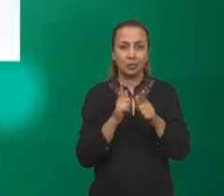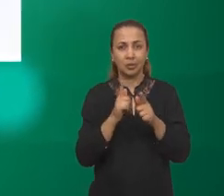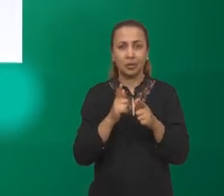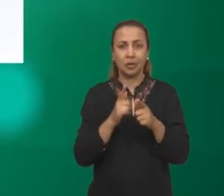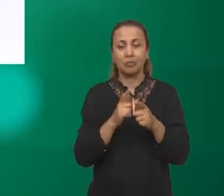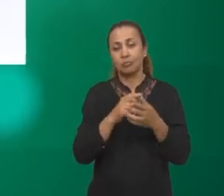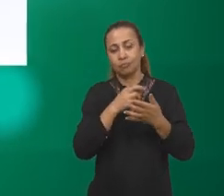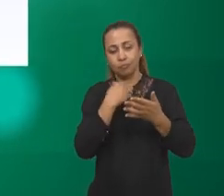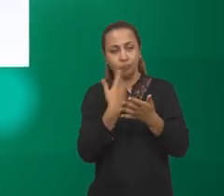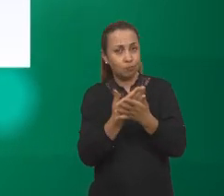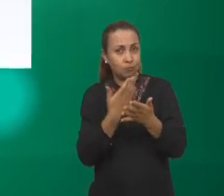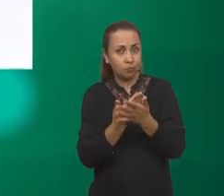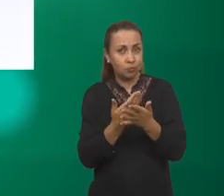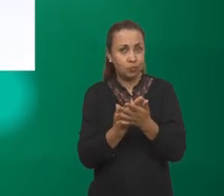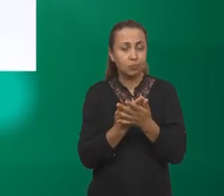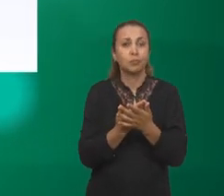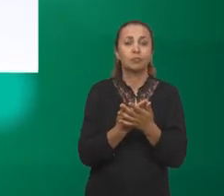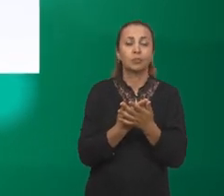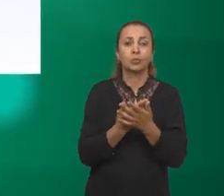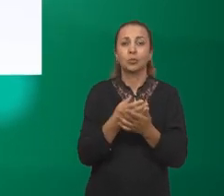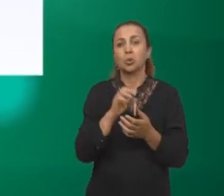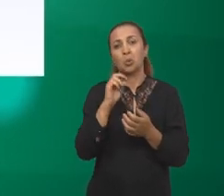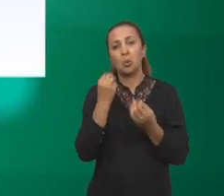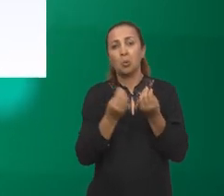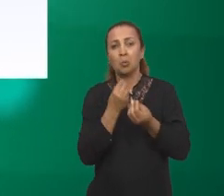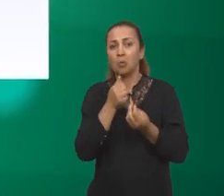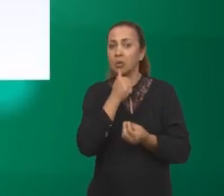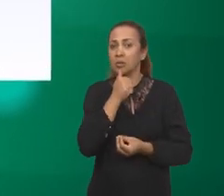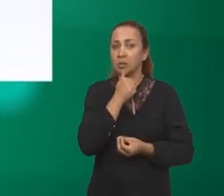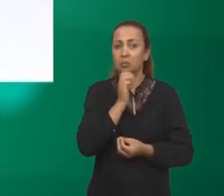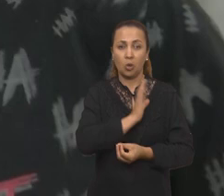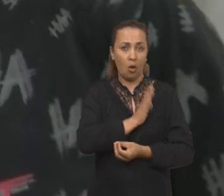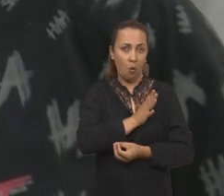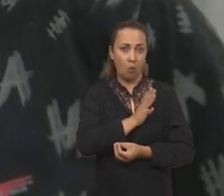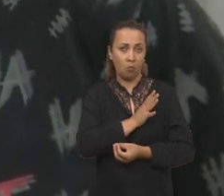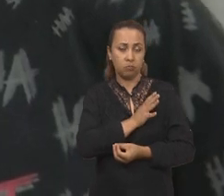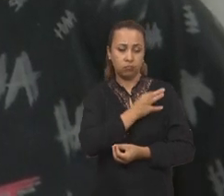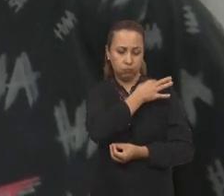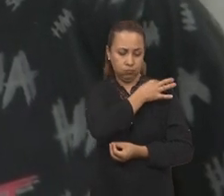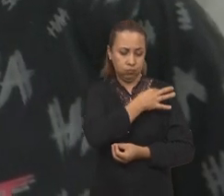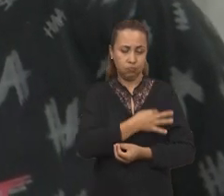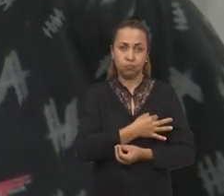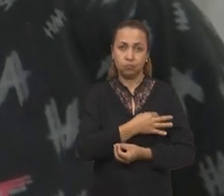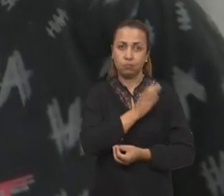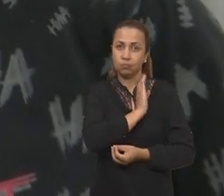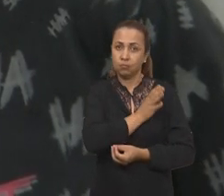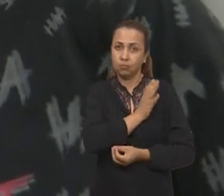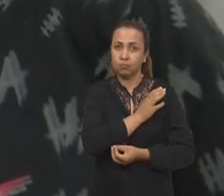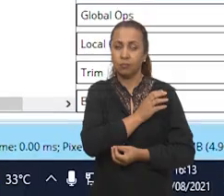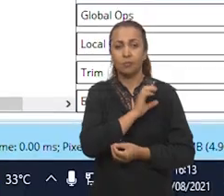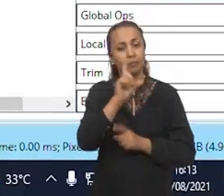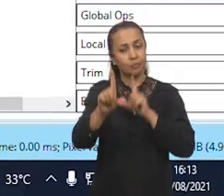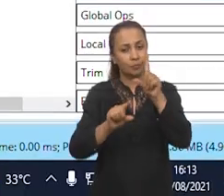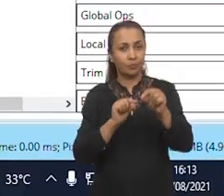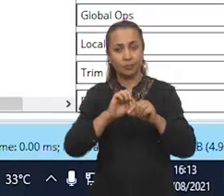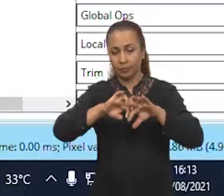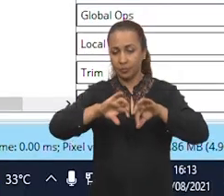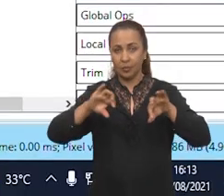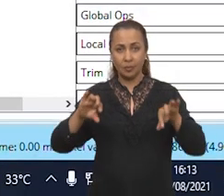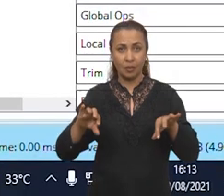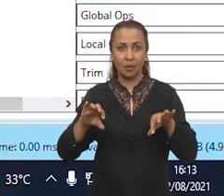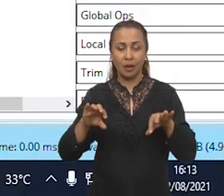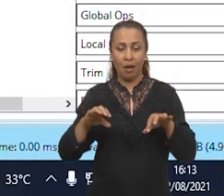de malha em questão no caso do exemplo a horta e a partir dessa seleção a gente